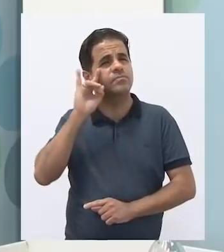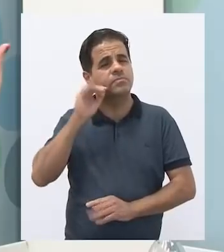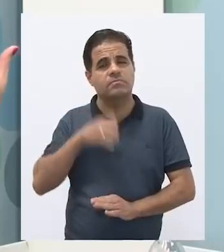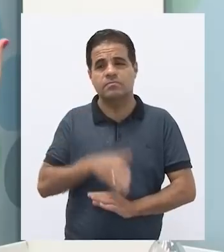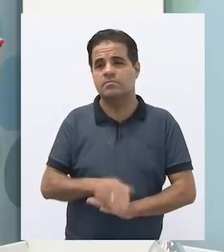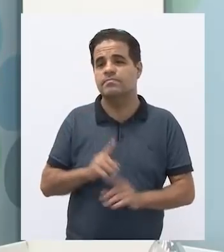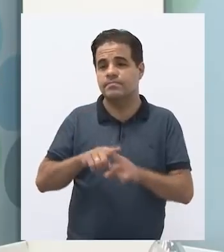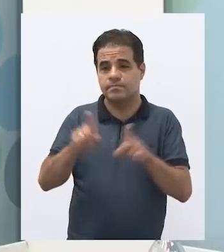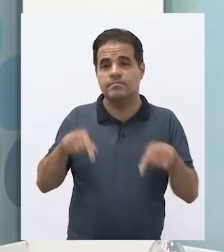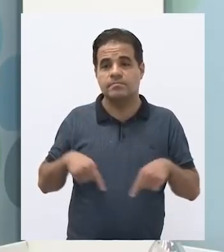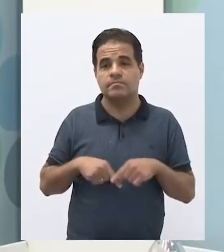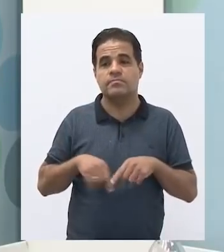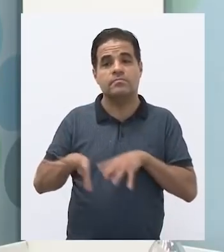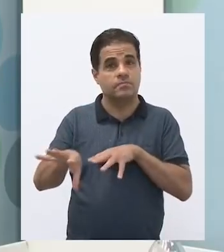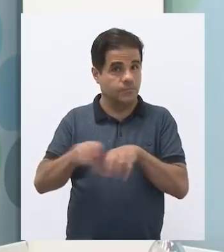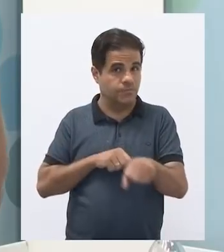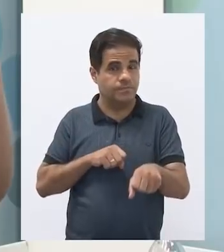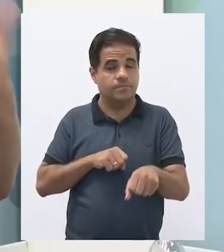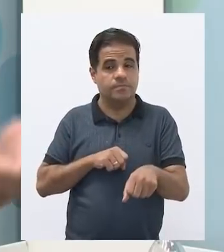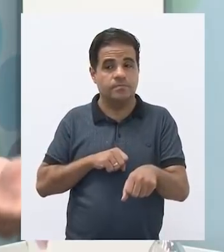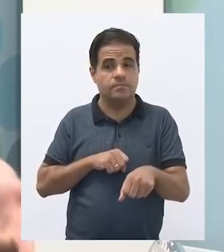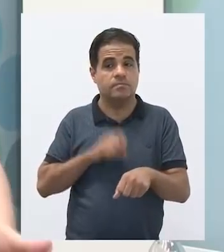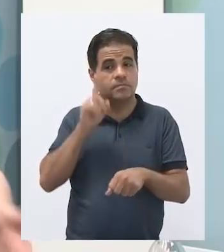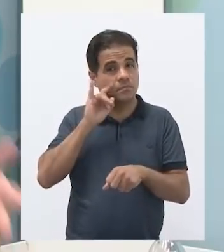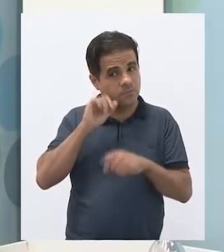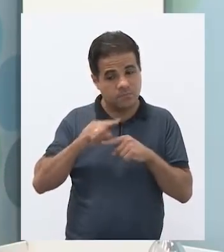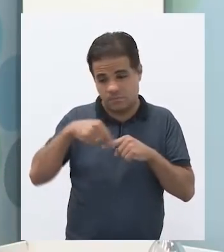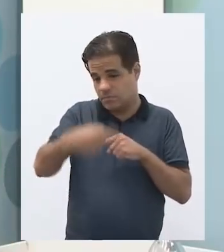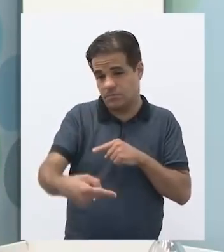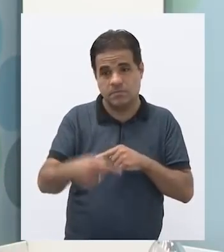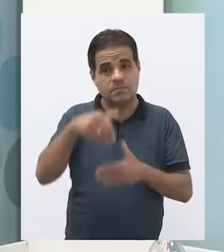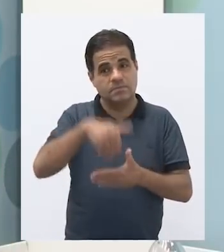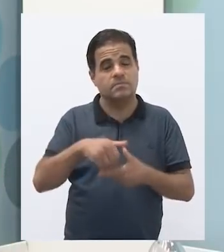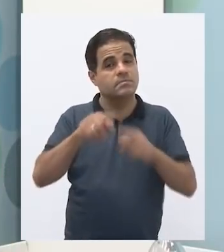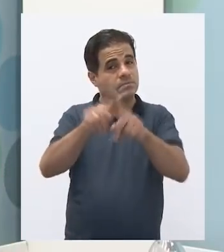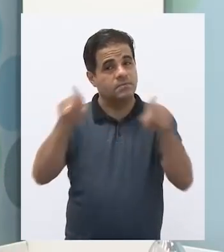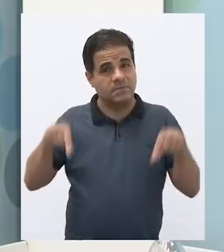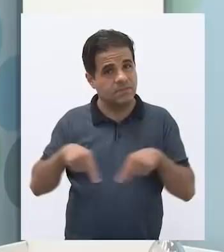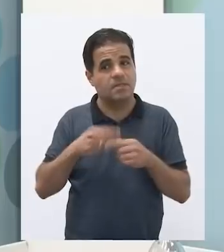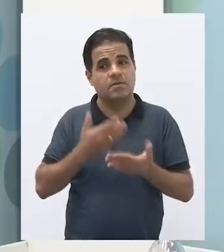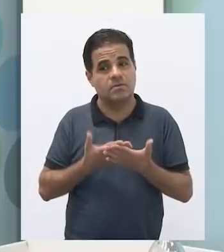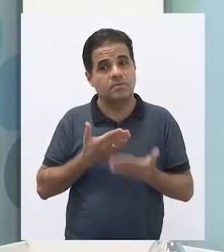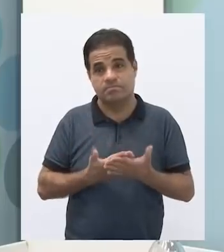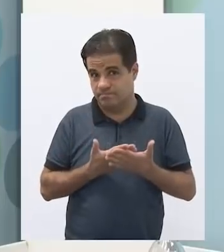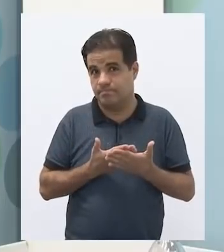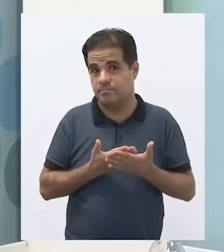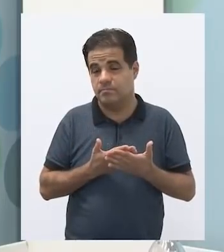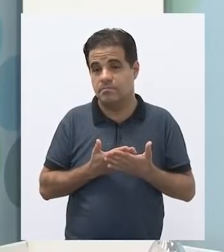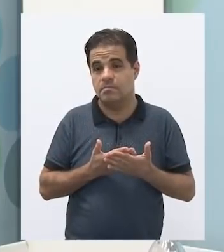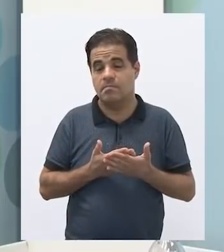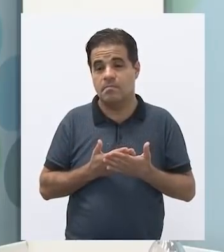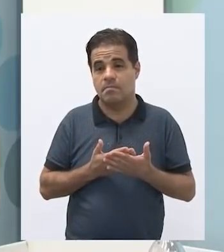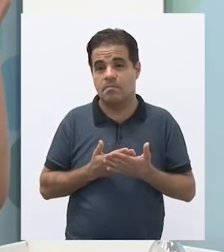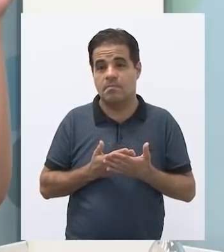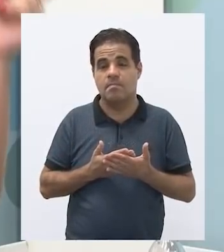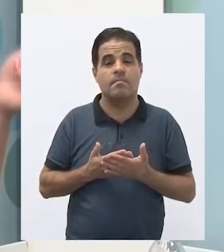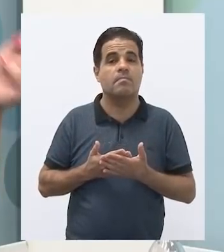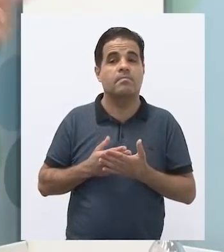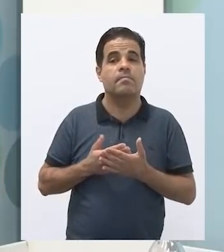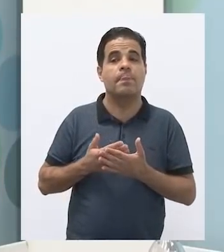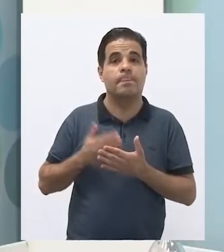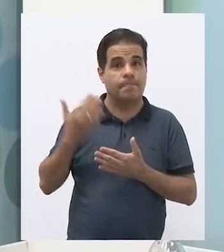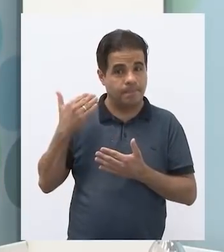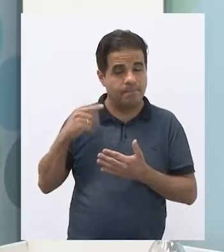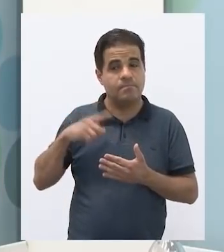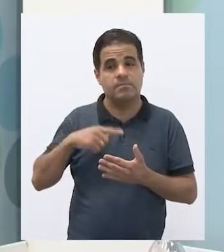quer dizer, eu fui formada, no dia seguinte eu já estava dentro da sala de aula, né, na nossa rede existem pessoas que ainda